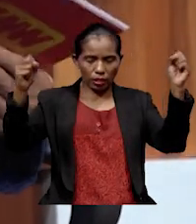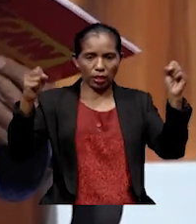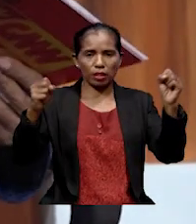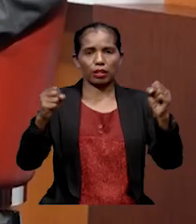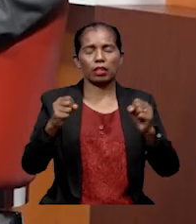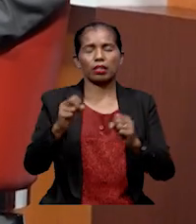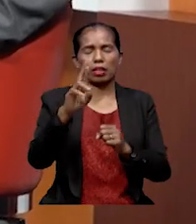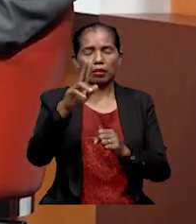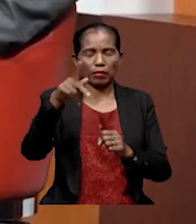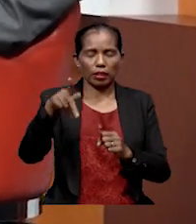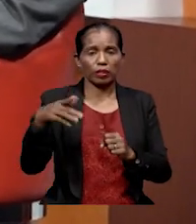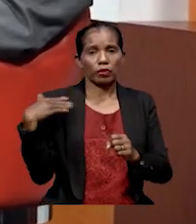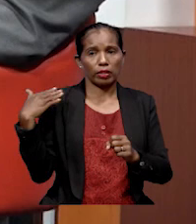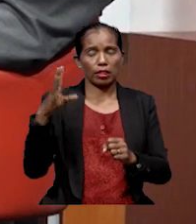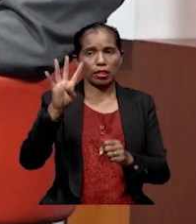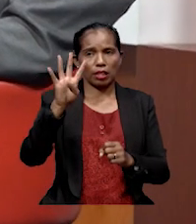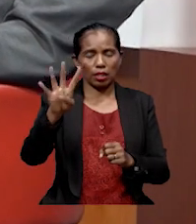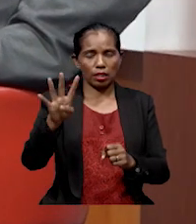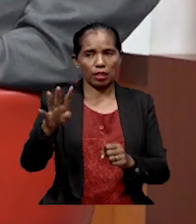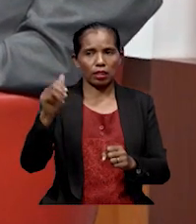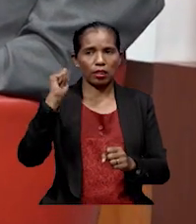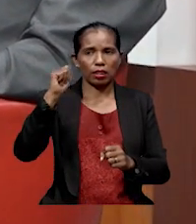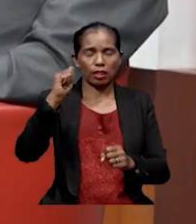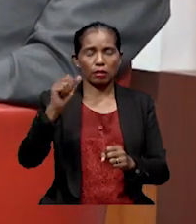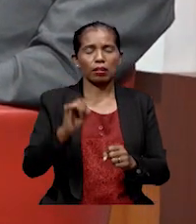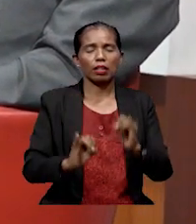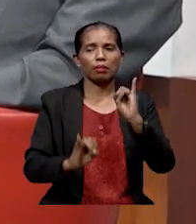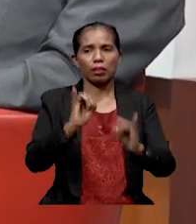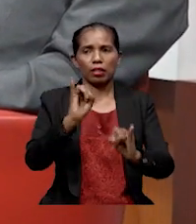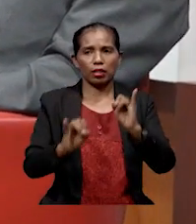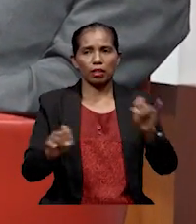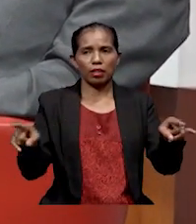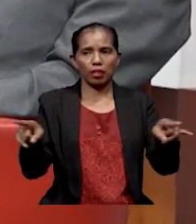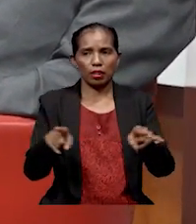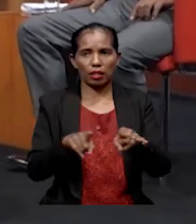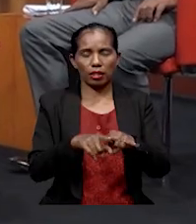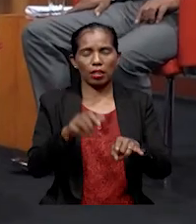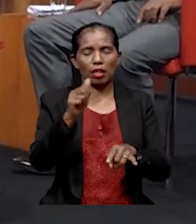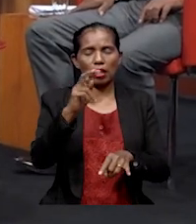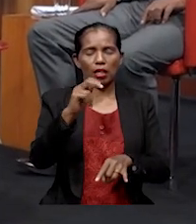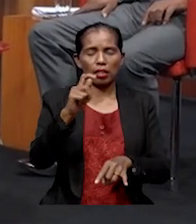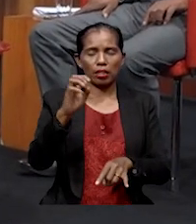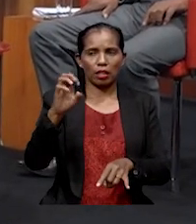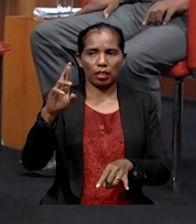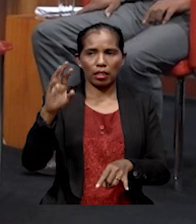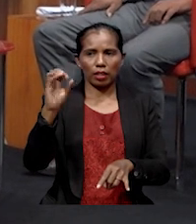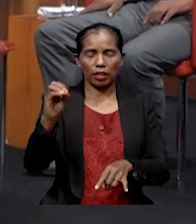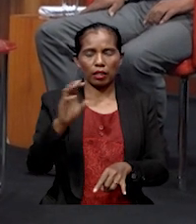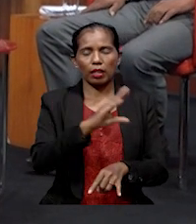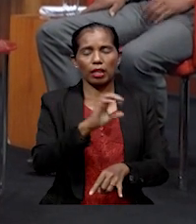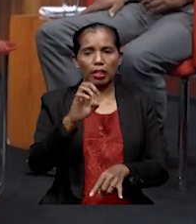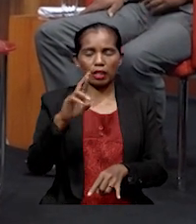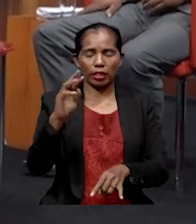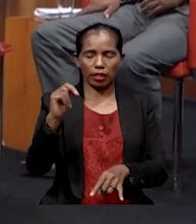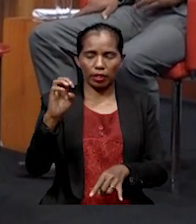Fon Nainhat, no dar candidato independente, Hanesan, candidato Antero Bendito da Silva, Hermes Correia